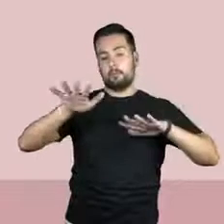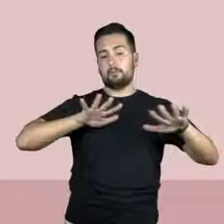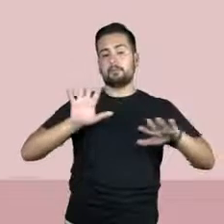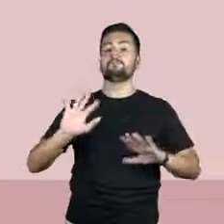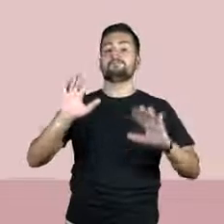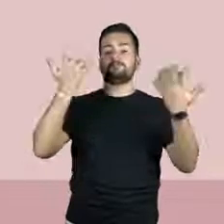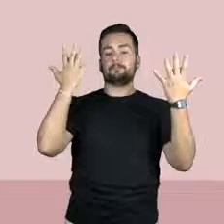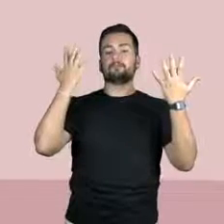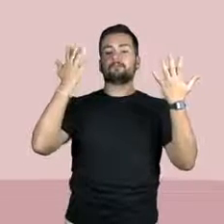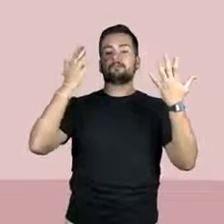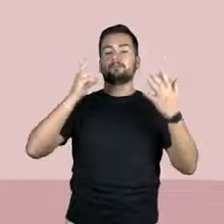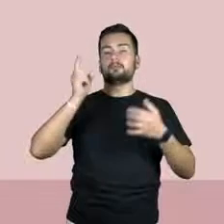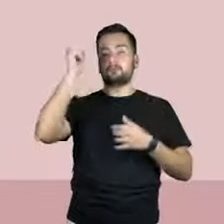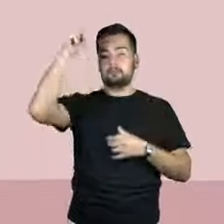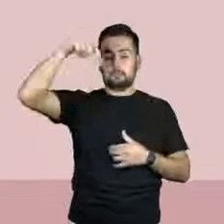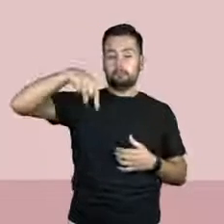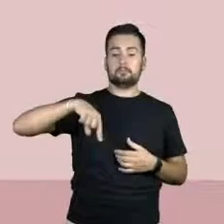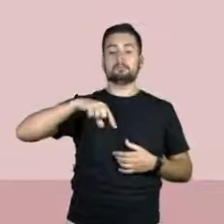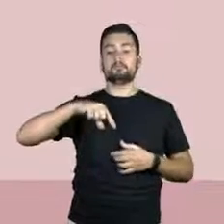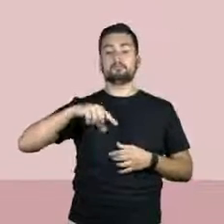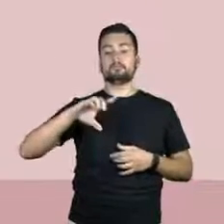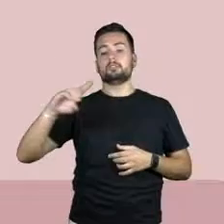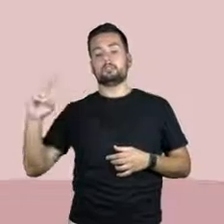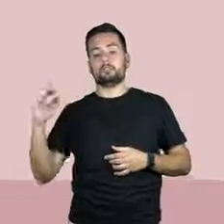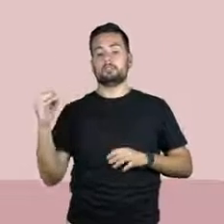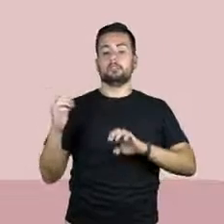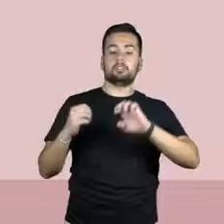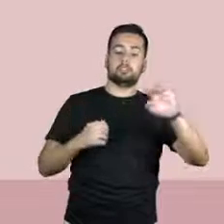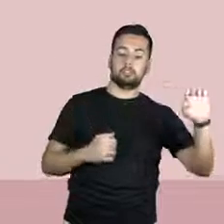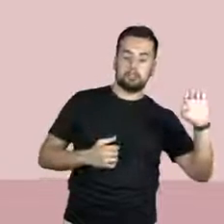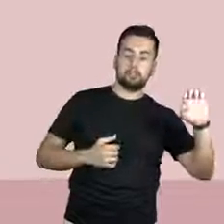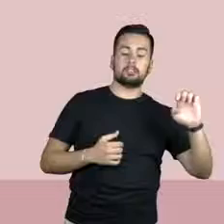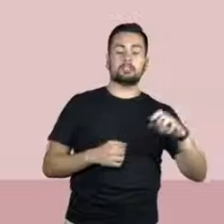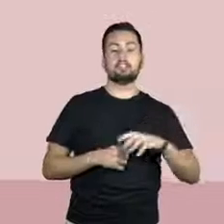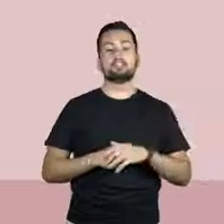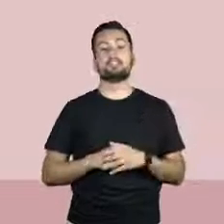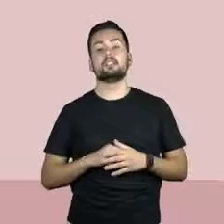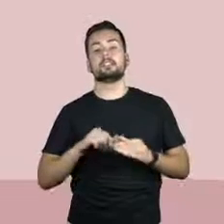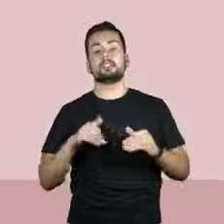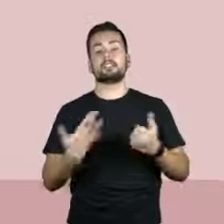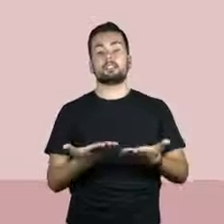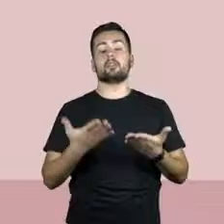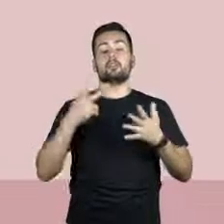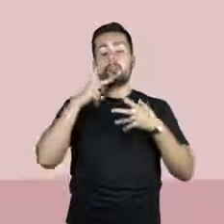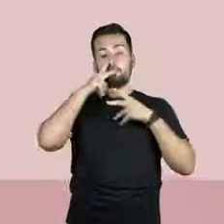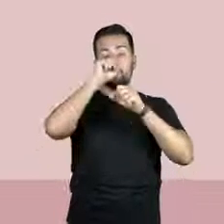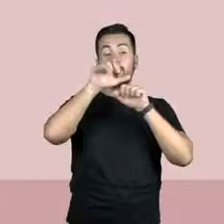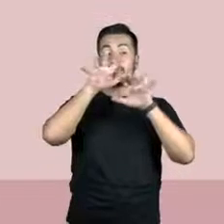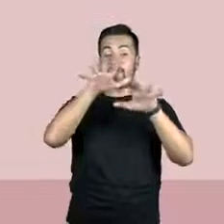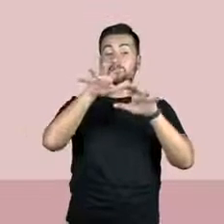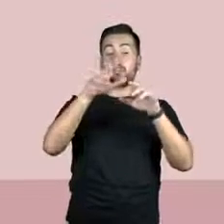movimentação, né? Então, de cima para baixo, né? Da direita para a esquerda aqui no meu sentido, e forças que vão agir